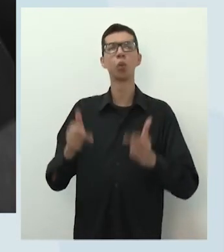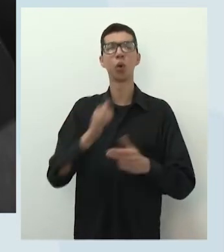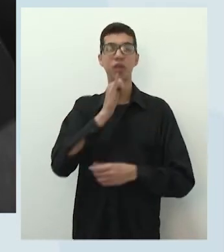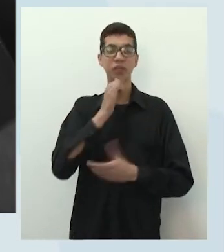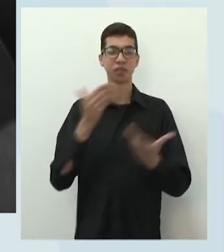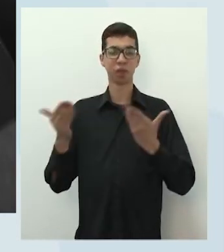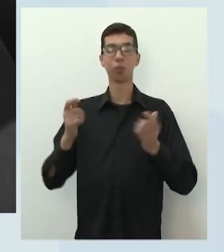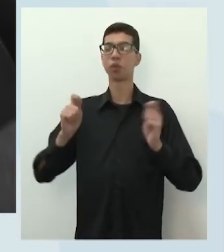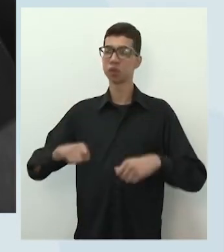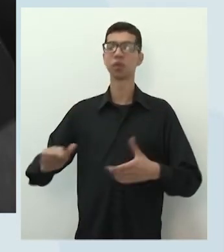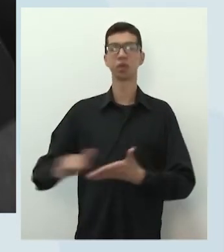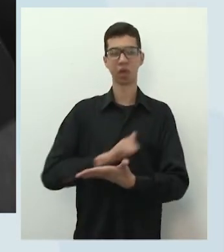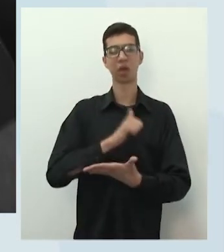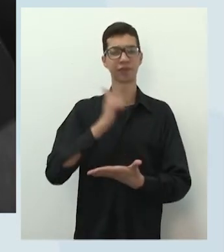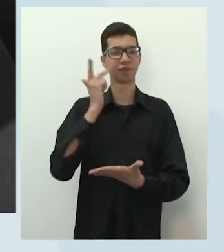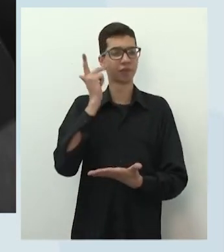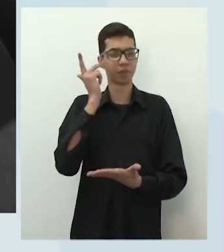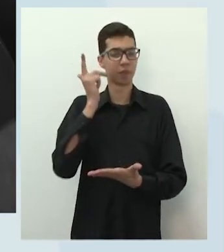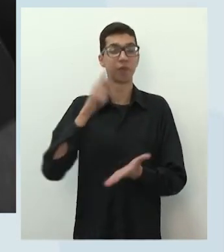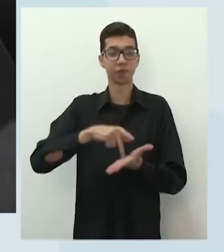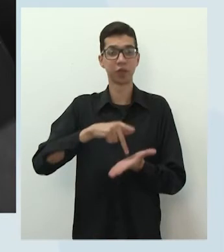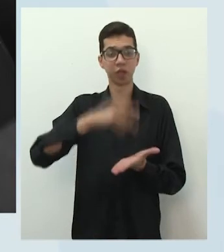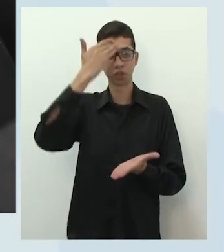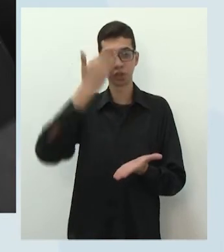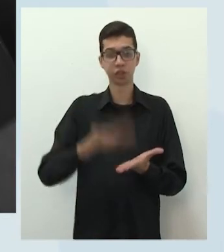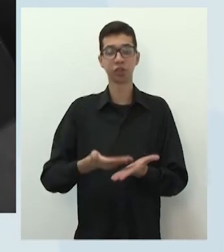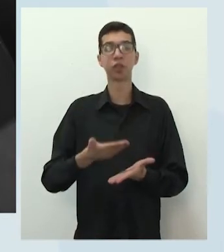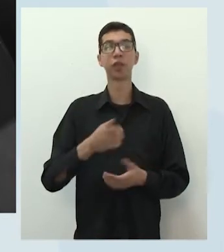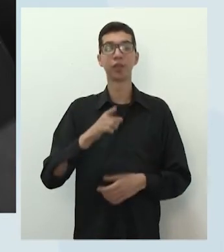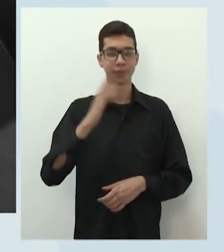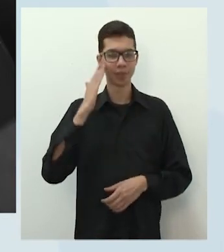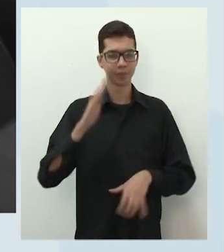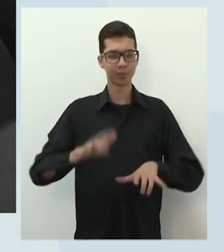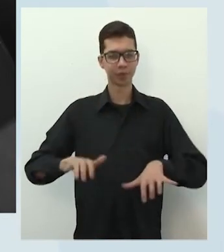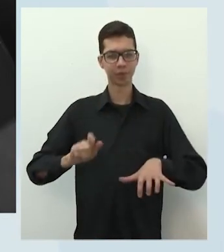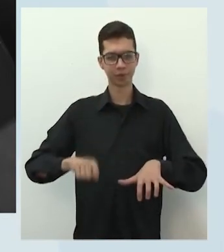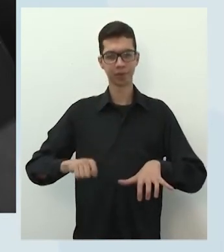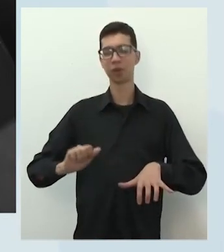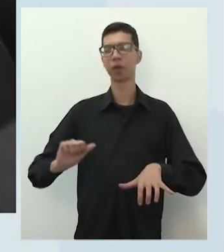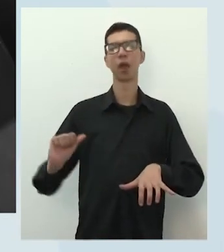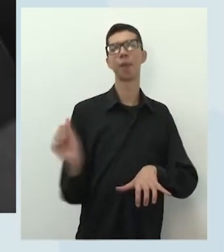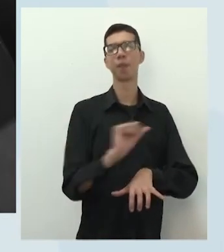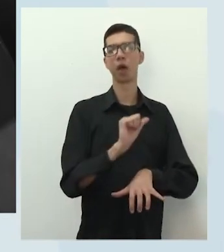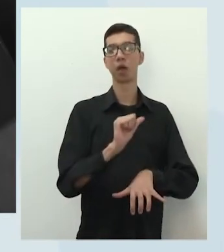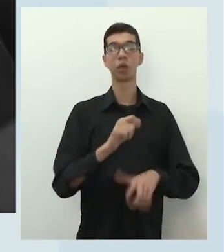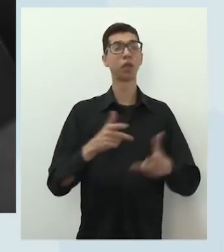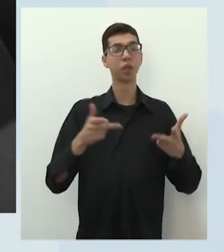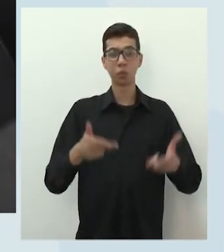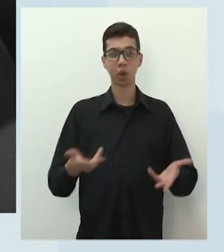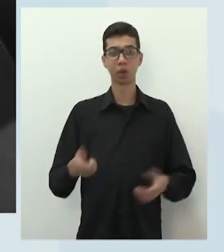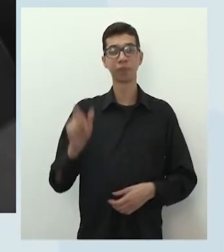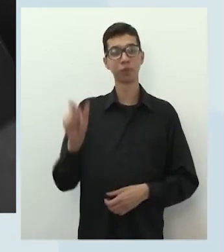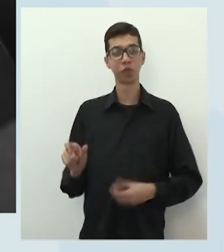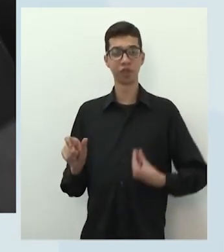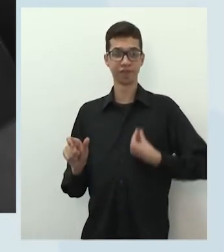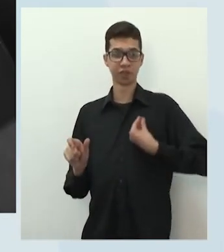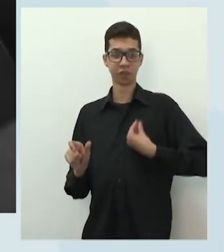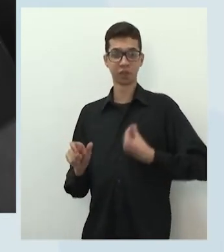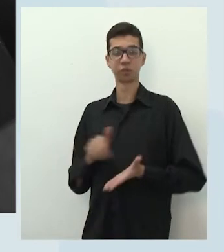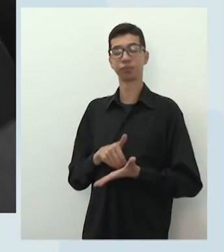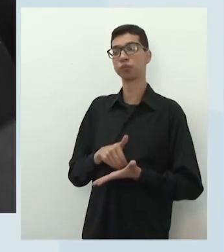sociedade pós-moderna, eu também preciso conversar com vocês, educadores, sobre isso, é uma sensação de descartabilidade.